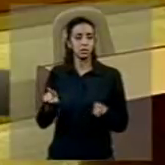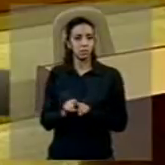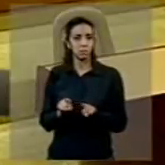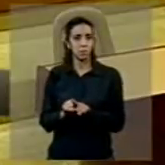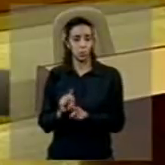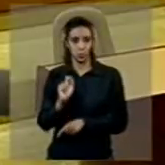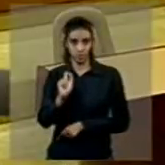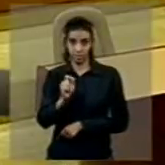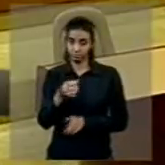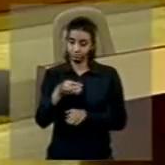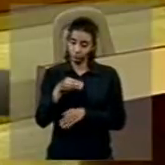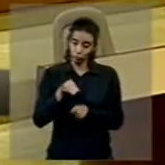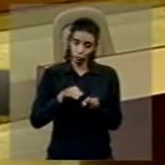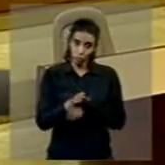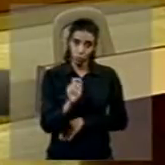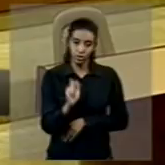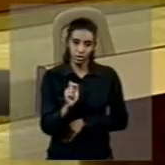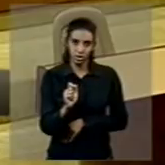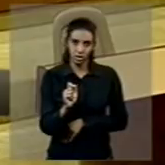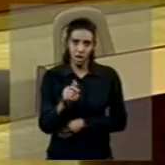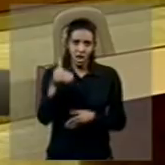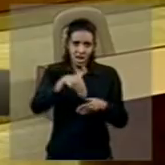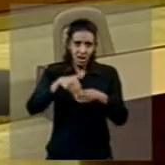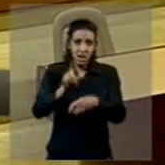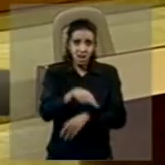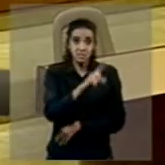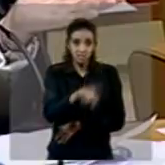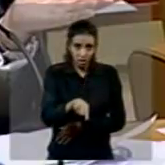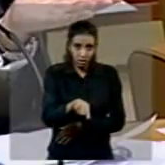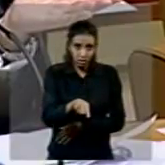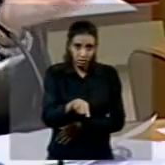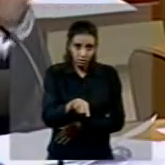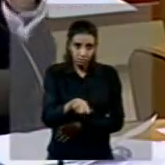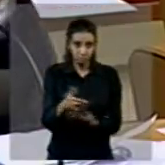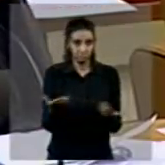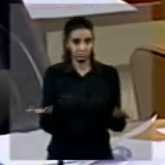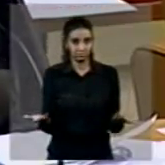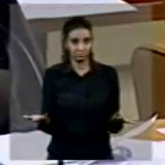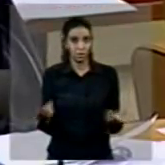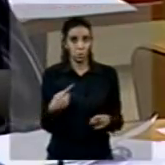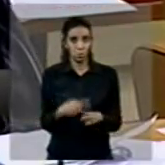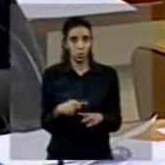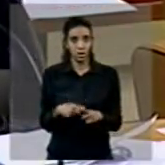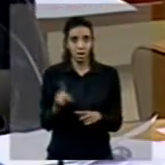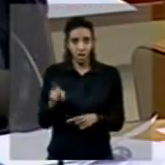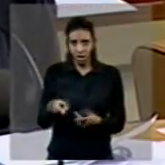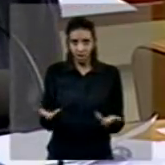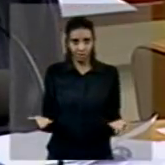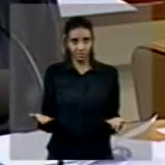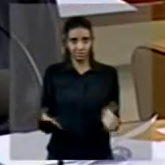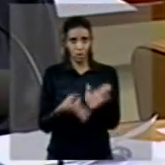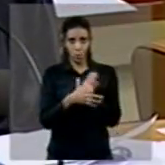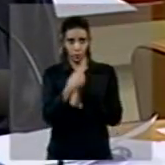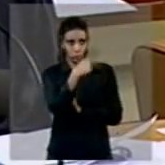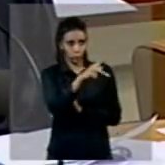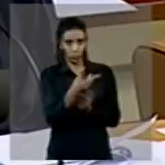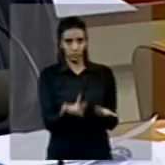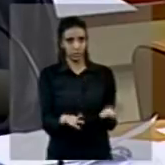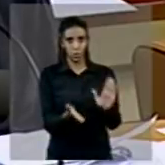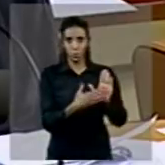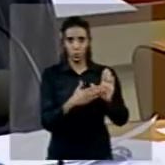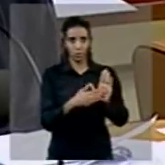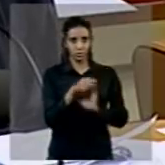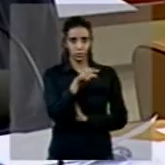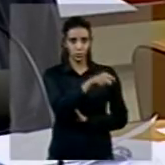se sugere? Cancelar as eleições? Porque é mais ou menos o que Vossa Excelência sugeriu